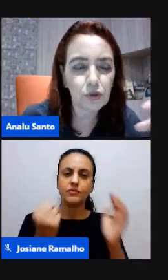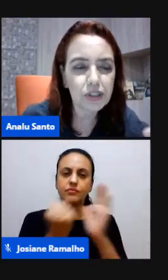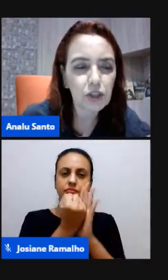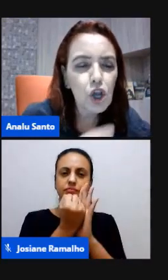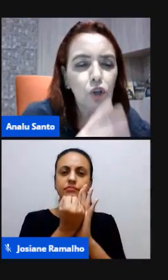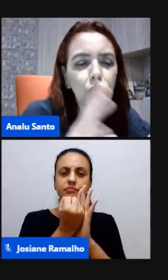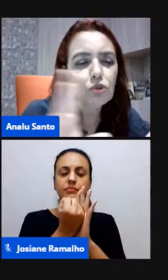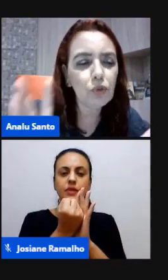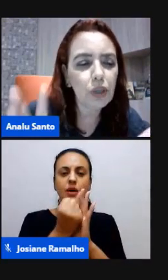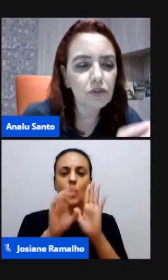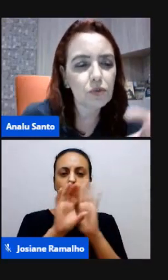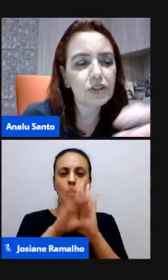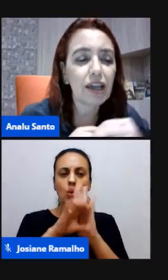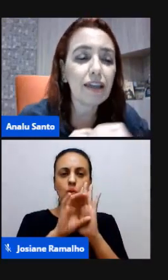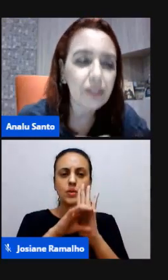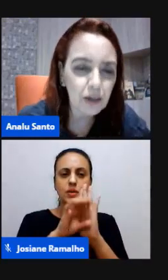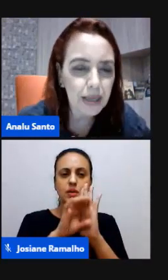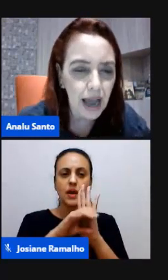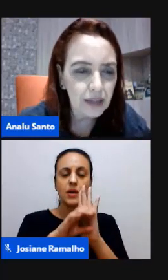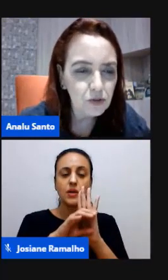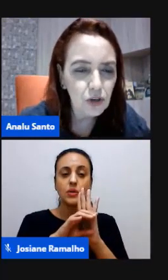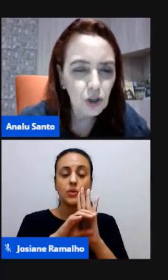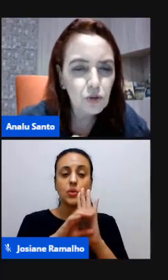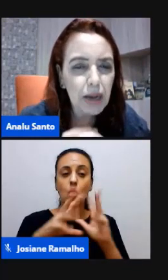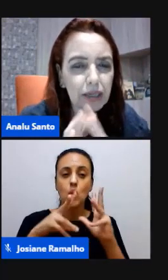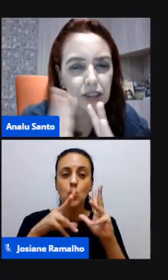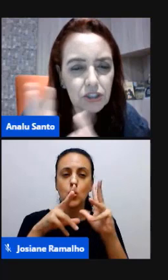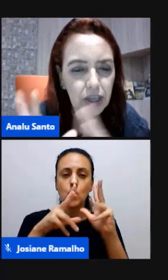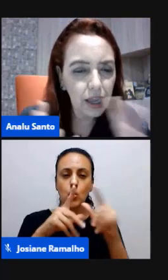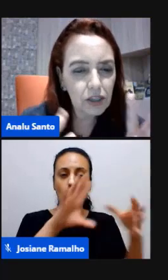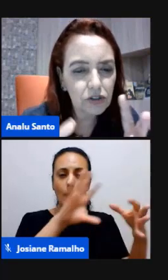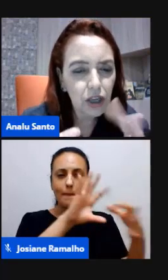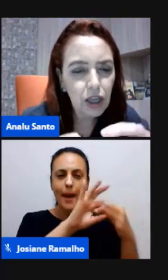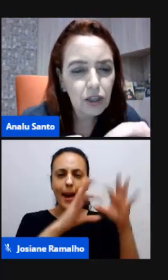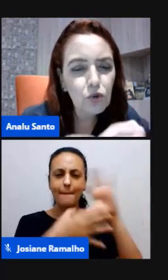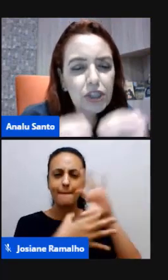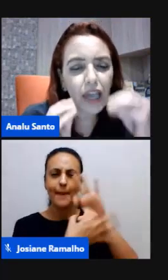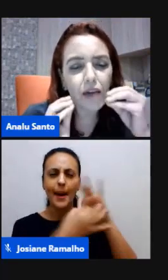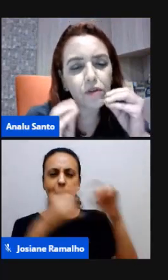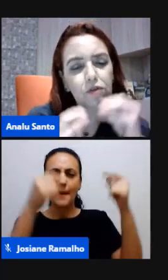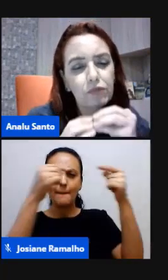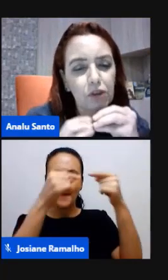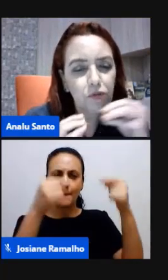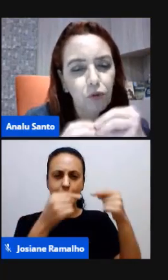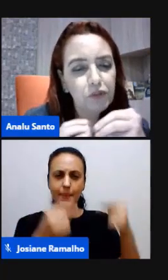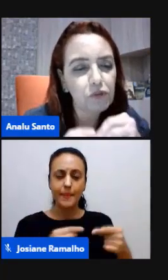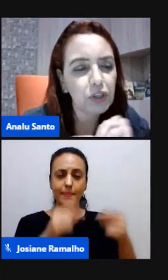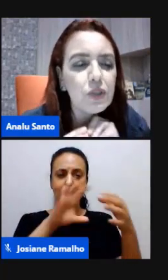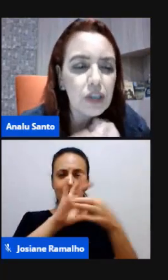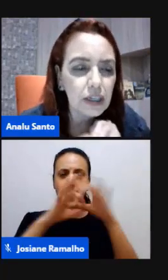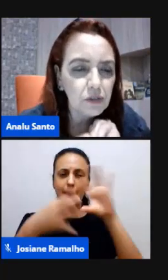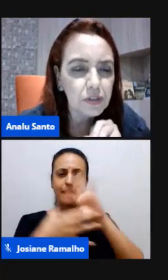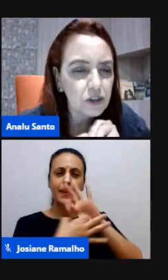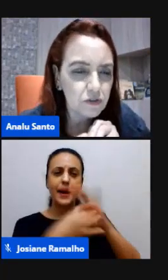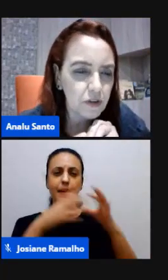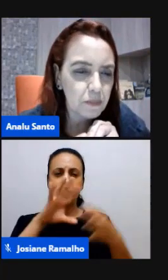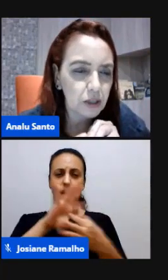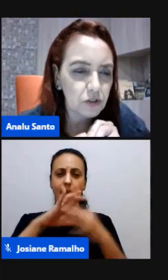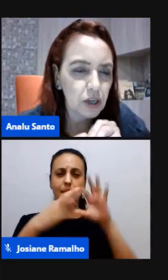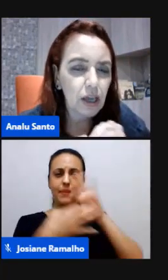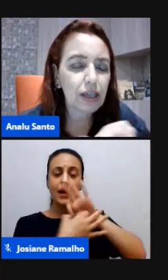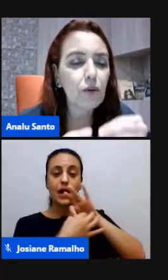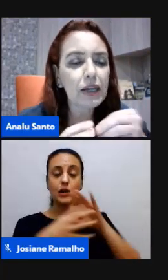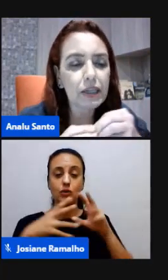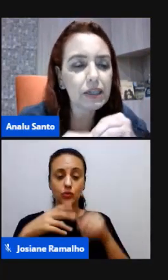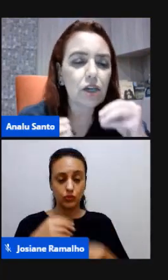registros, conceitos, tudo isso está entremeados numa grande rede do que ela foi vivido